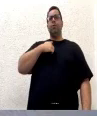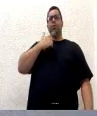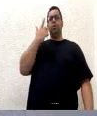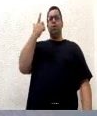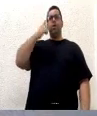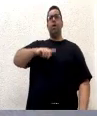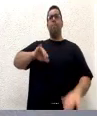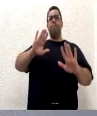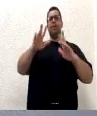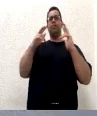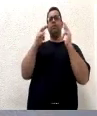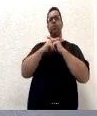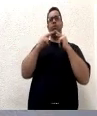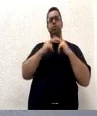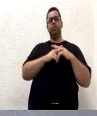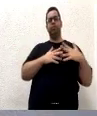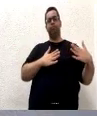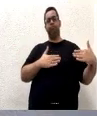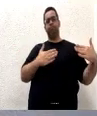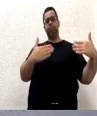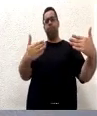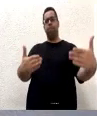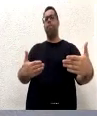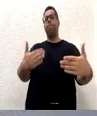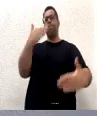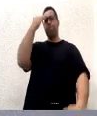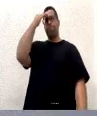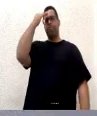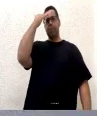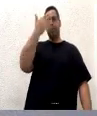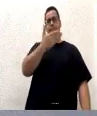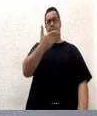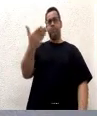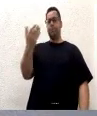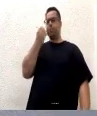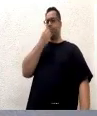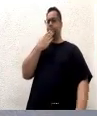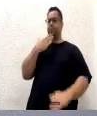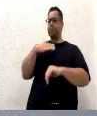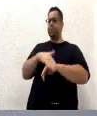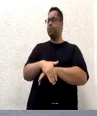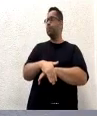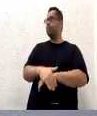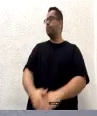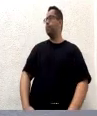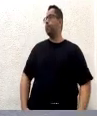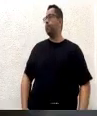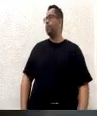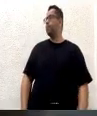lutar para isso, para que a gente não tenha óbito. Tá bom? Muito obrigada a todos, uma boa noite para todo mundo. Ok, muito obrigado.